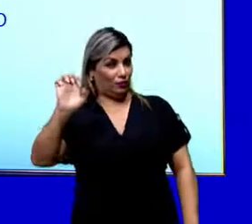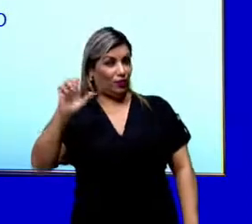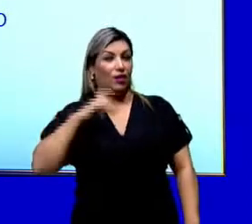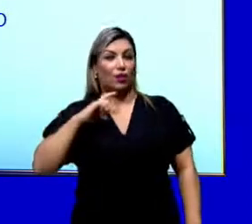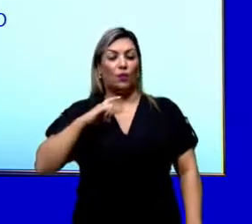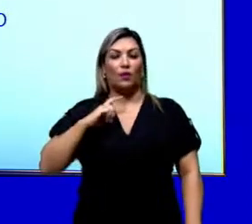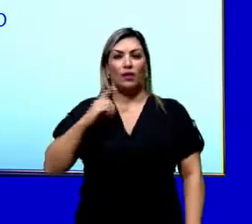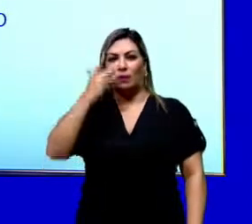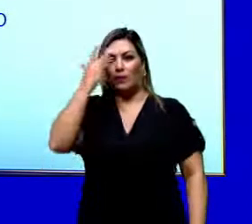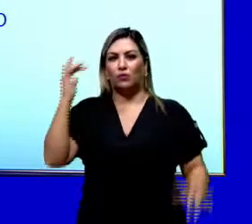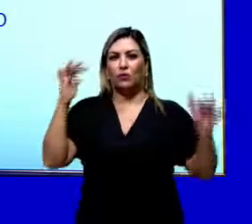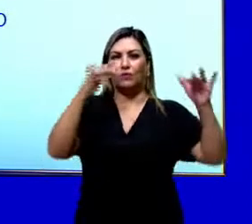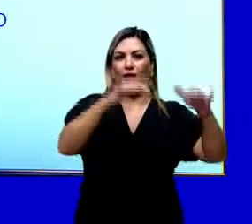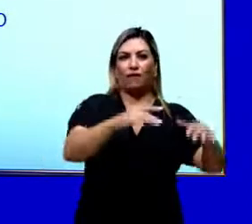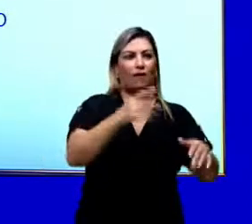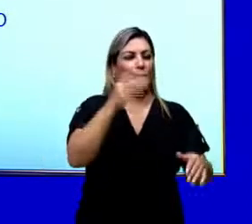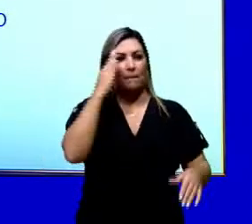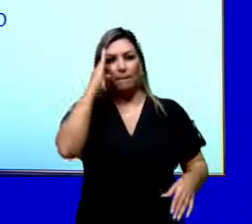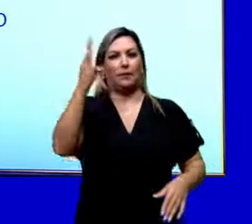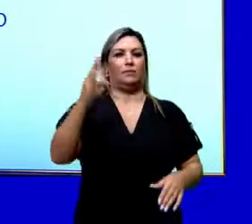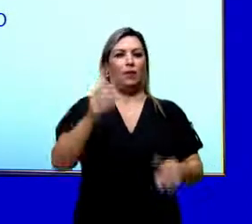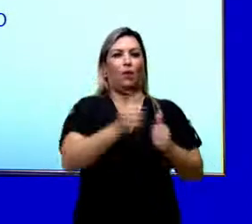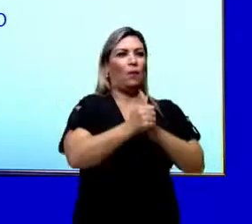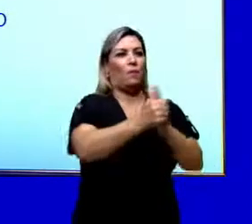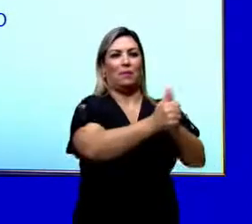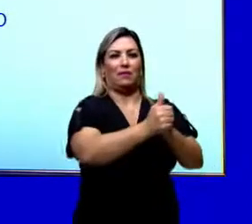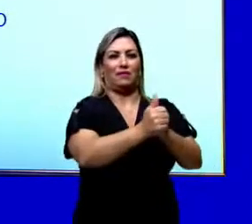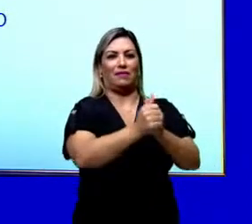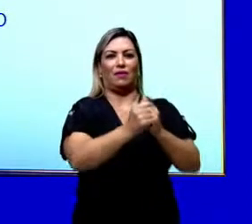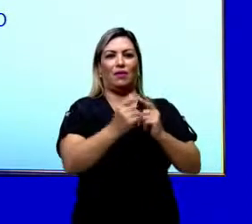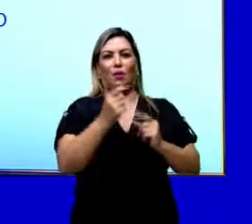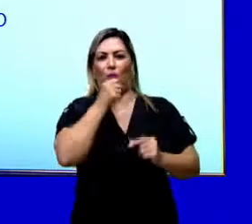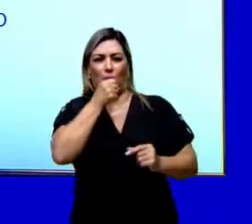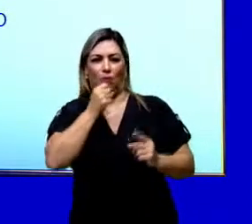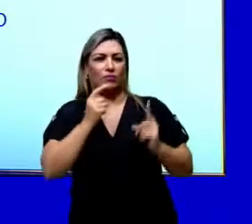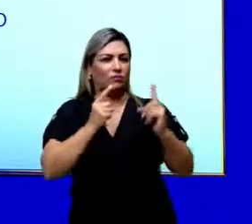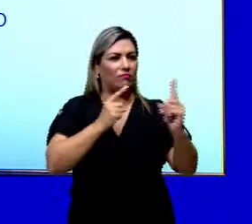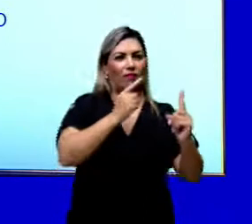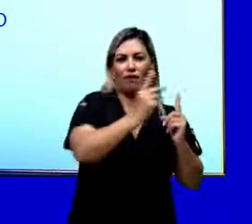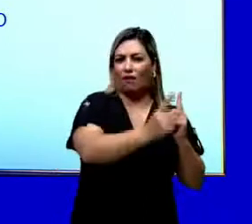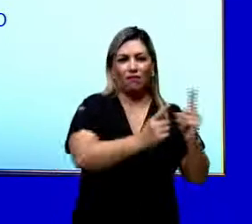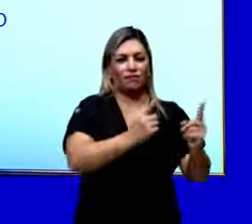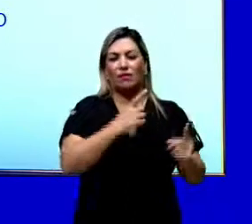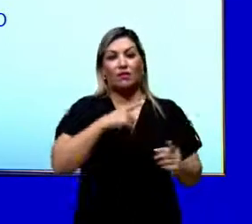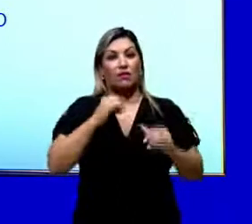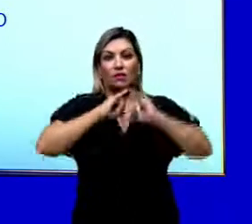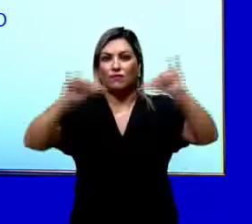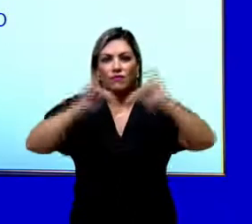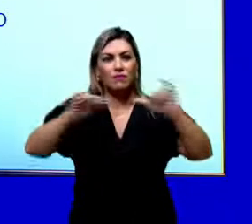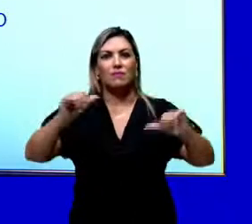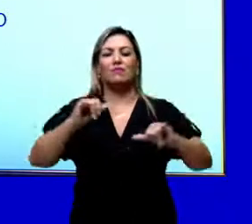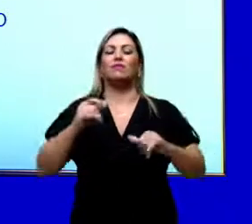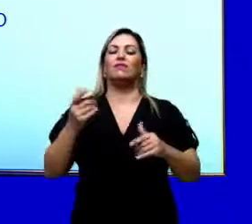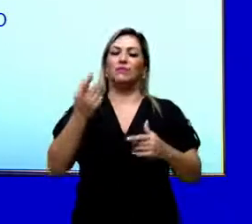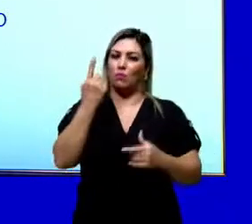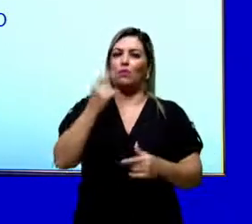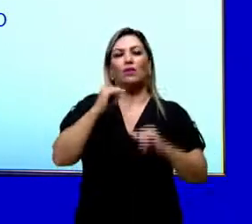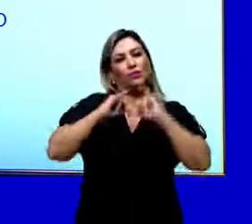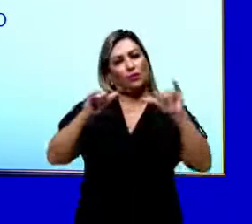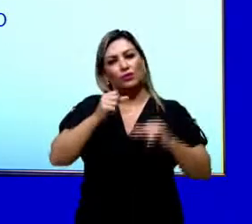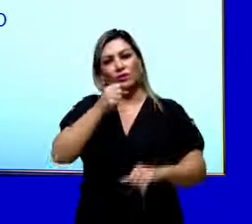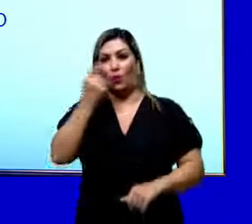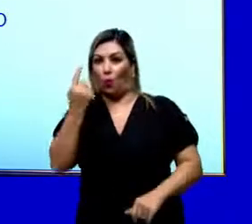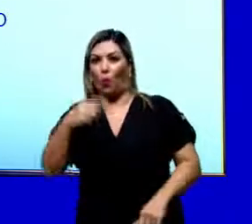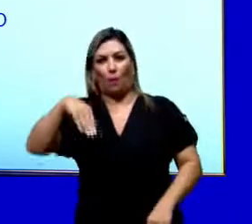da matéria que o acompanhamento né de um ou mais Fatos que se forma uma notícia uma